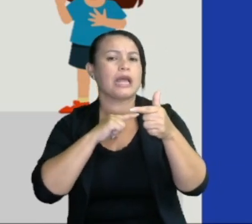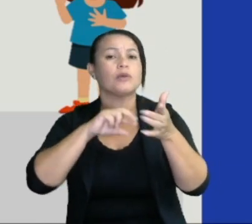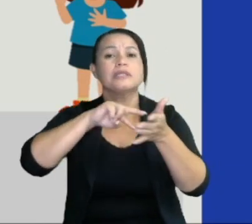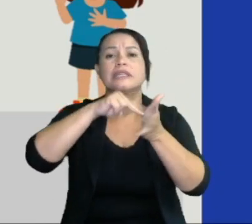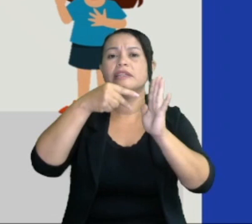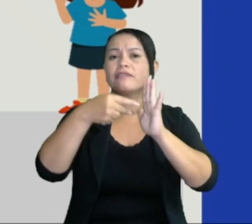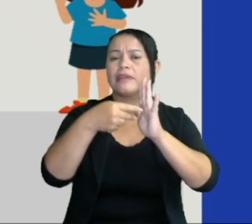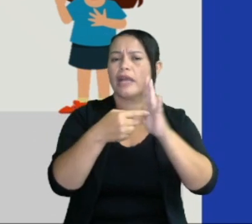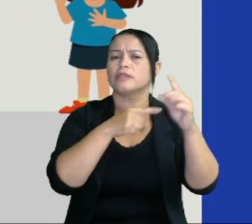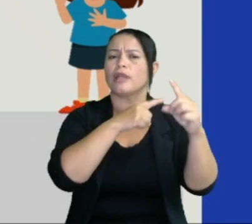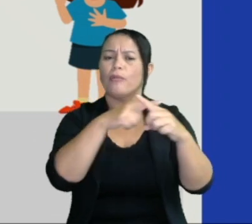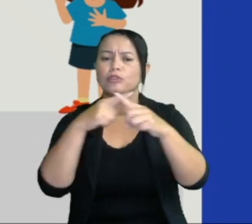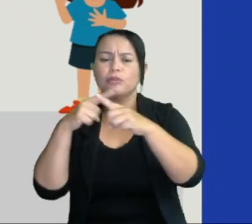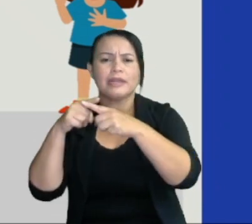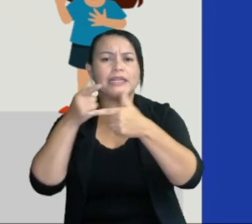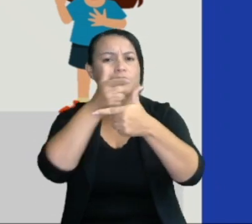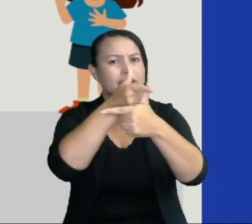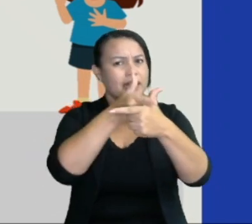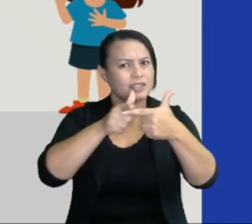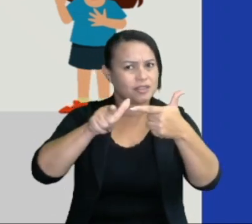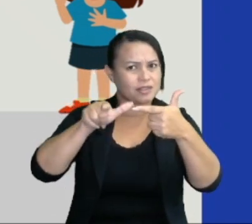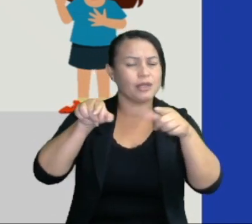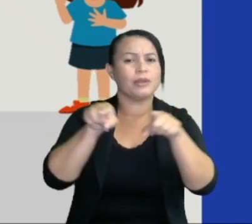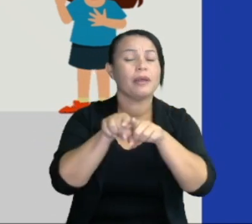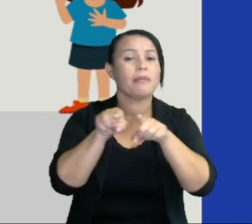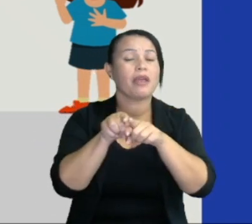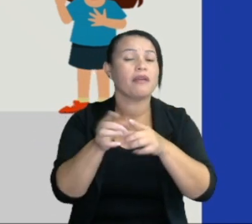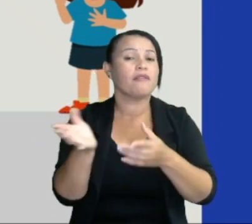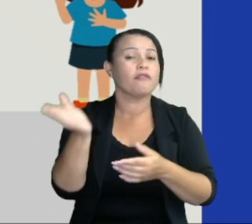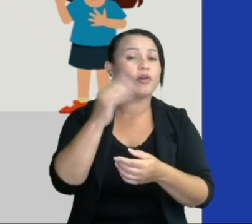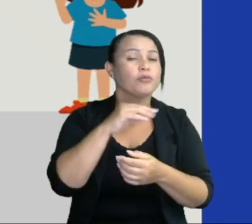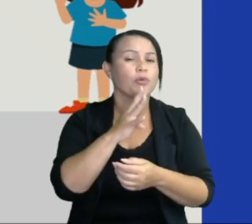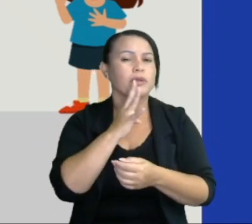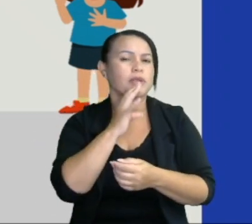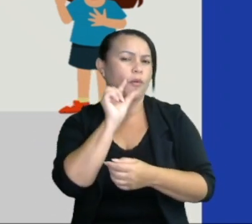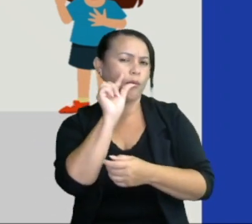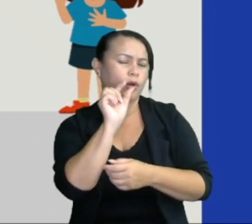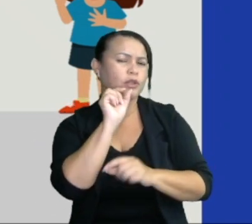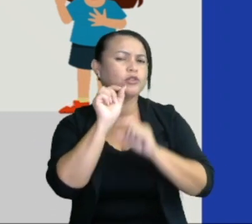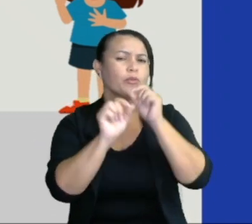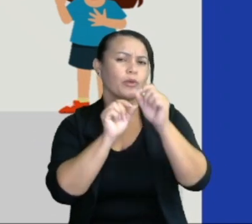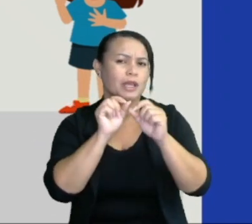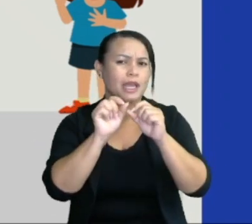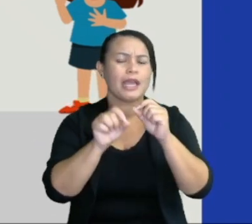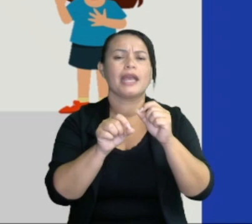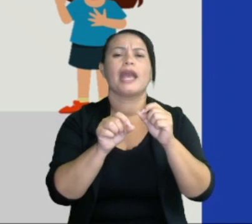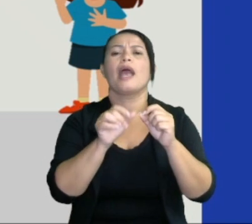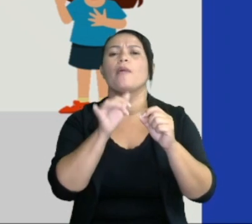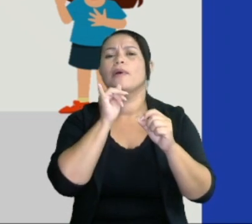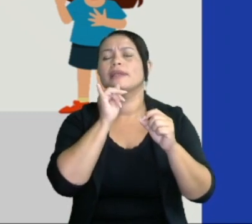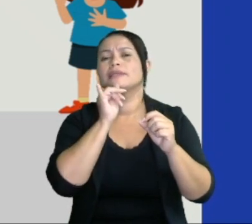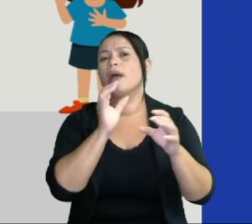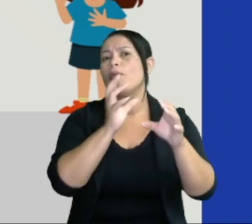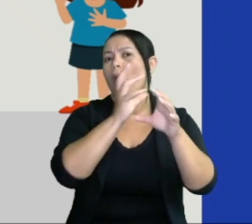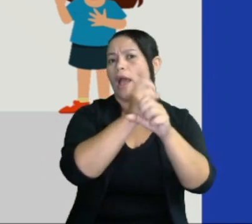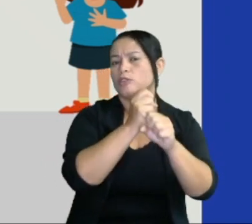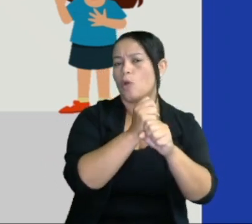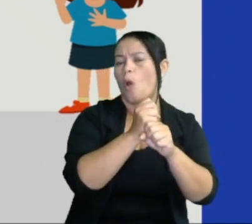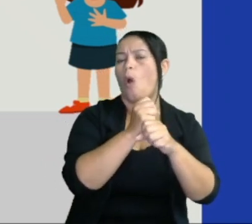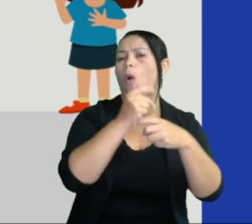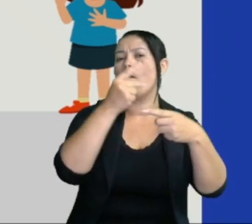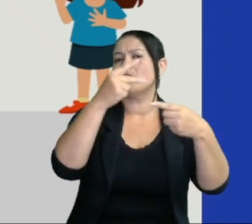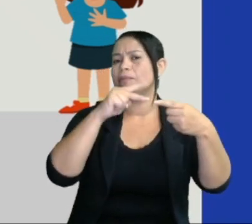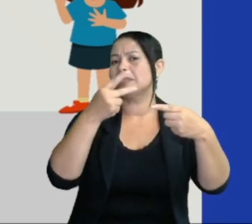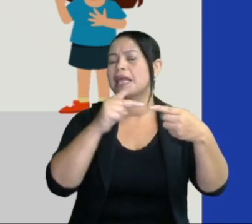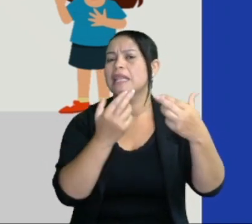da multiplicação e da divisão. Vamos conhecer um pouquinho o que é adição de parcelas iguais,